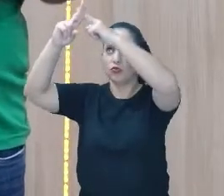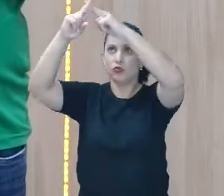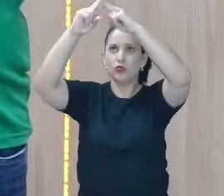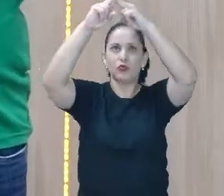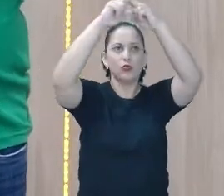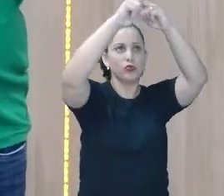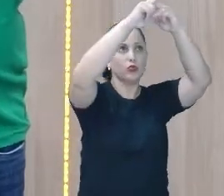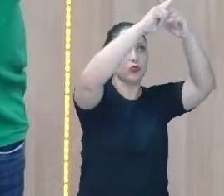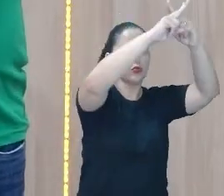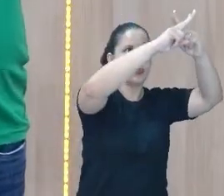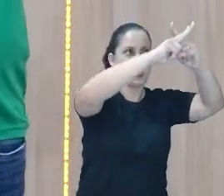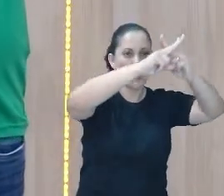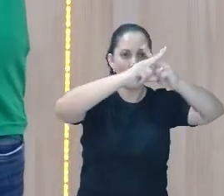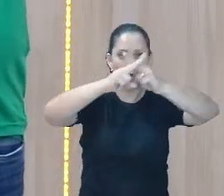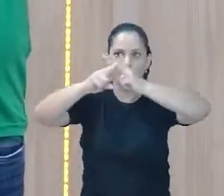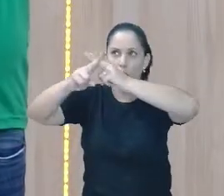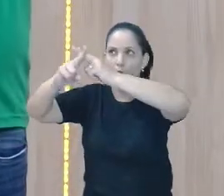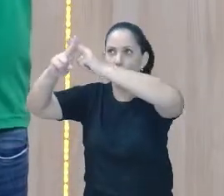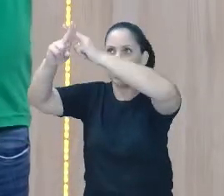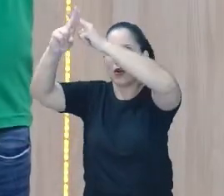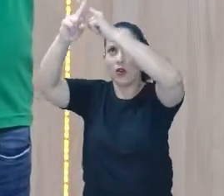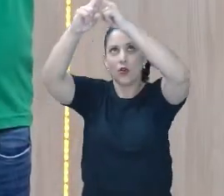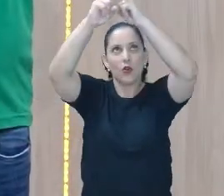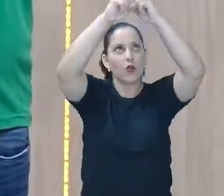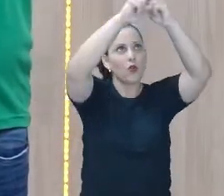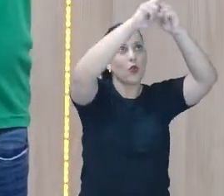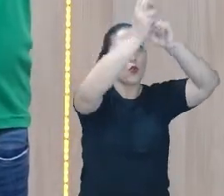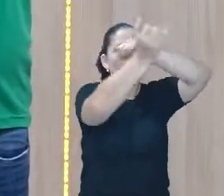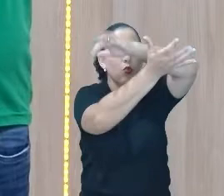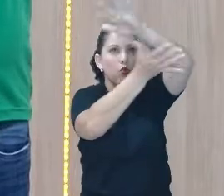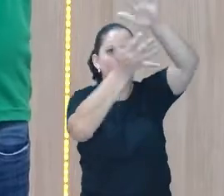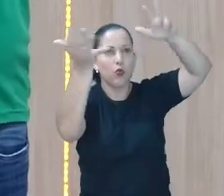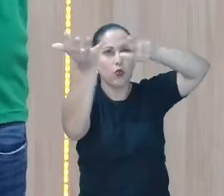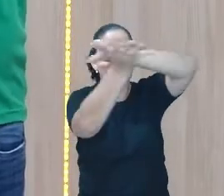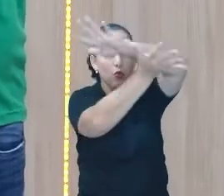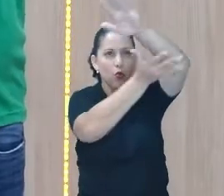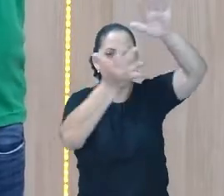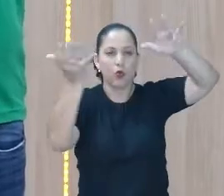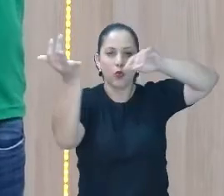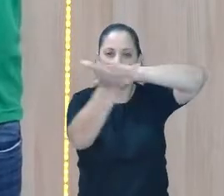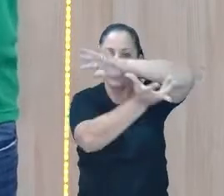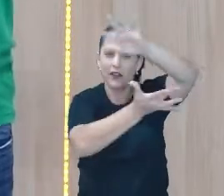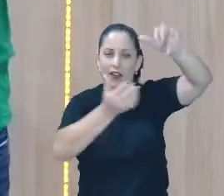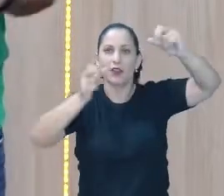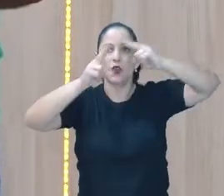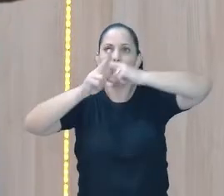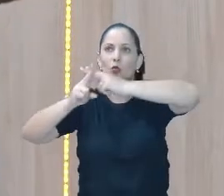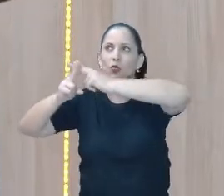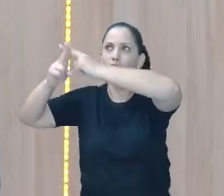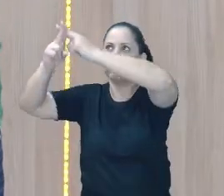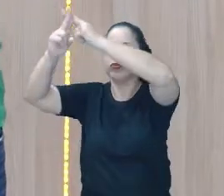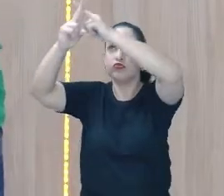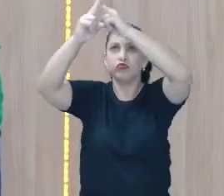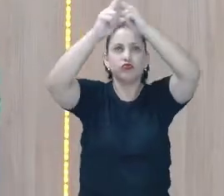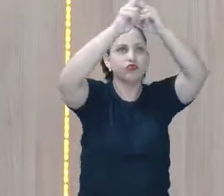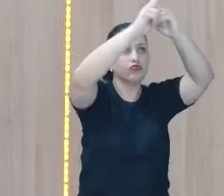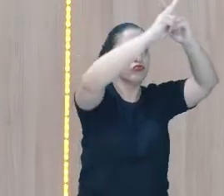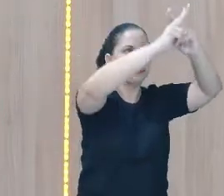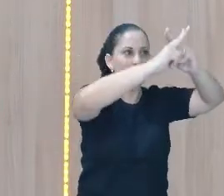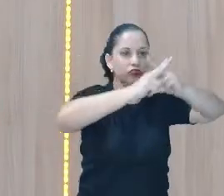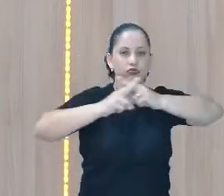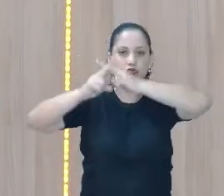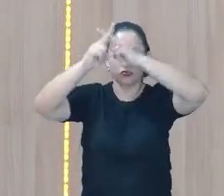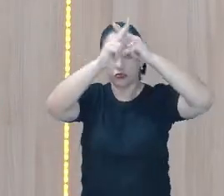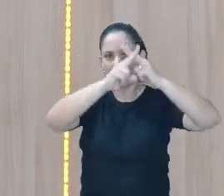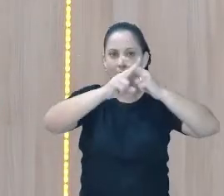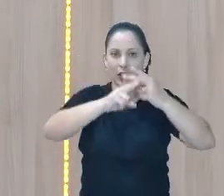resolução tão grande, eles estão lá na estratosfera, quase no espaço, lá ou no espaço. E eu estou andando